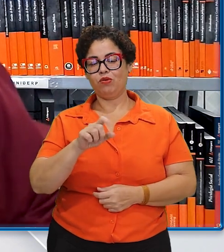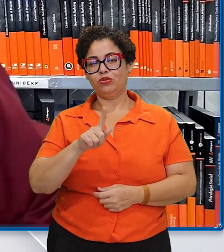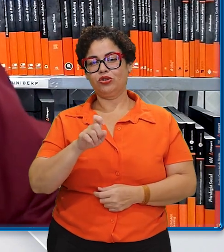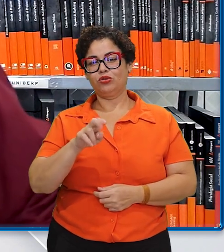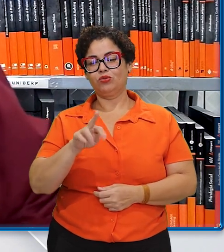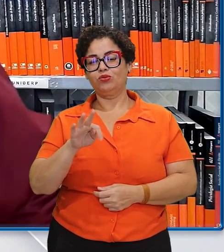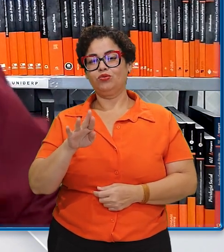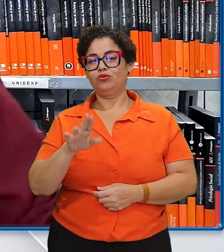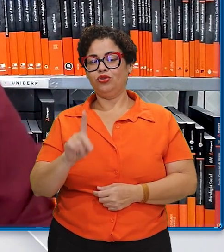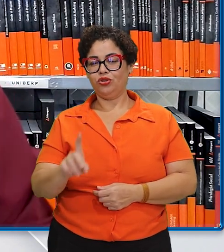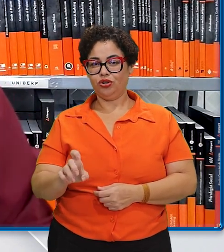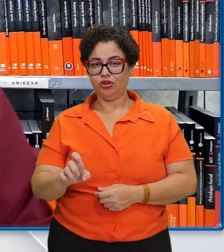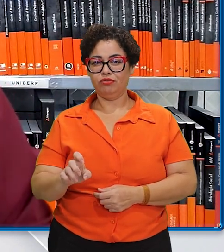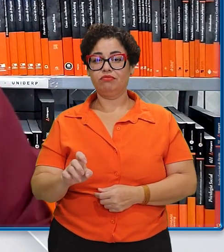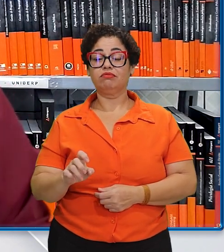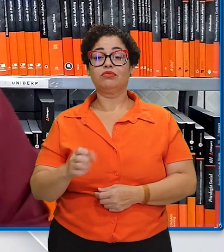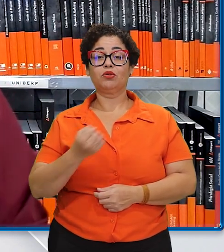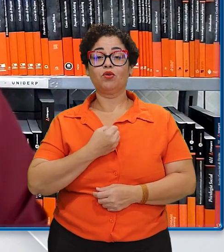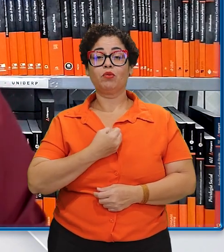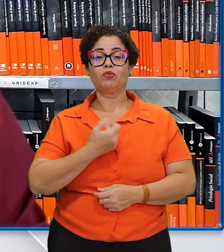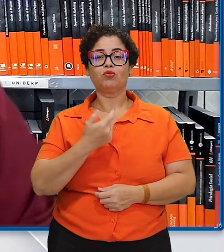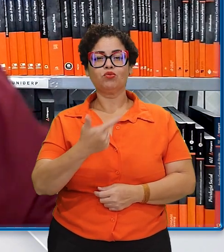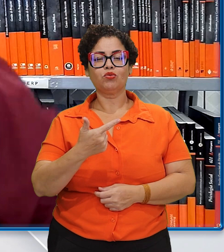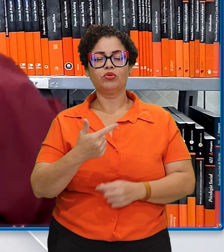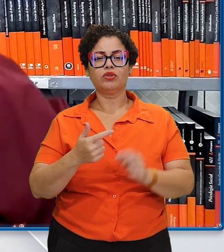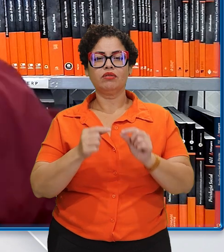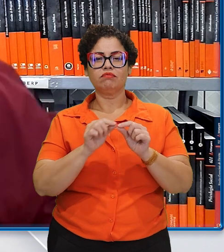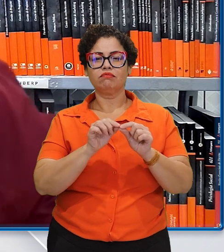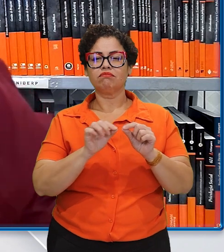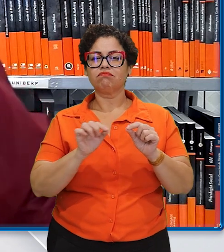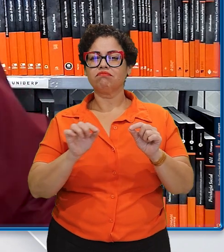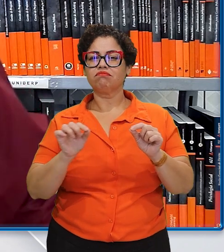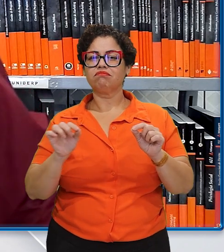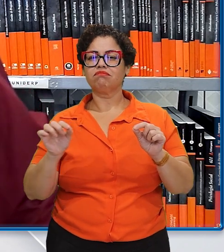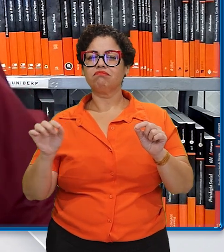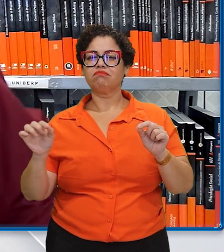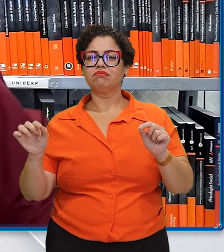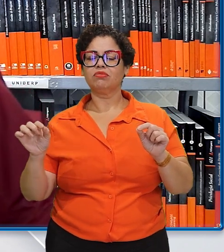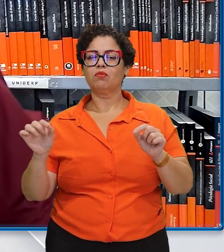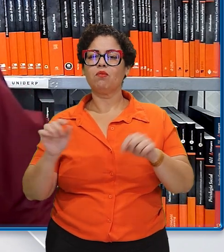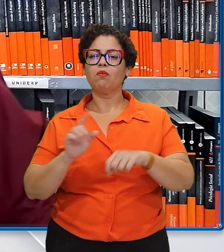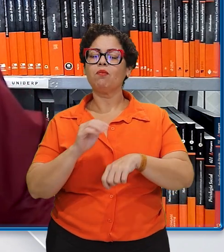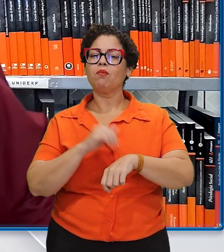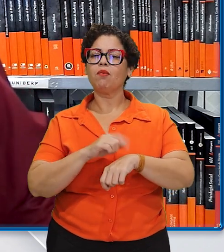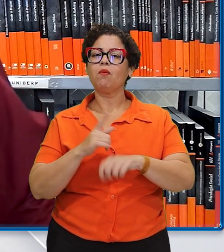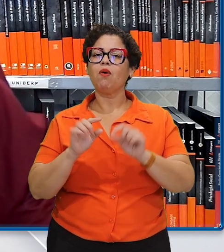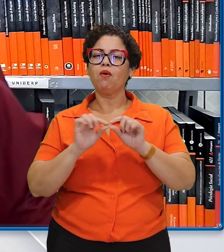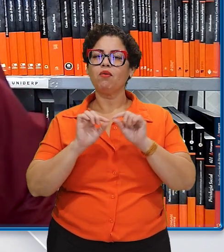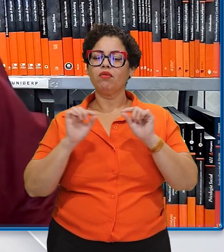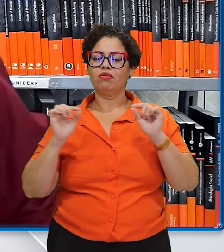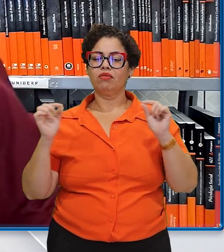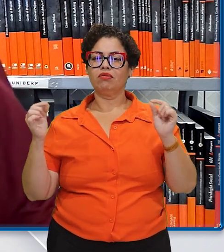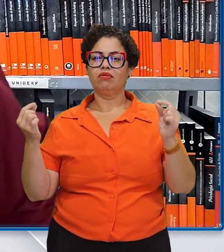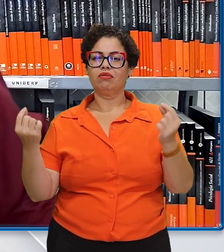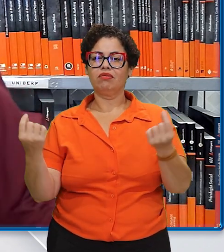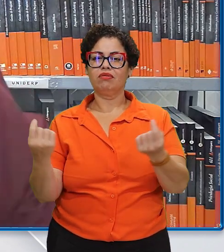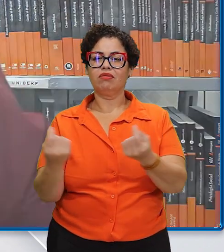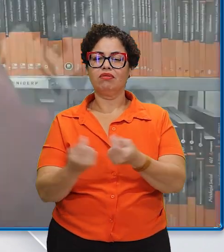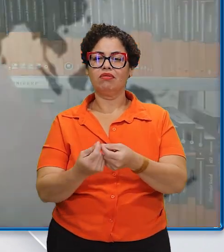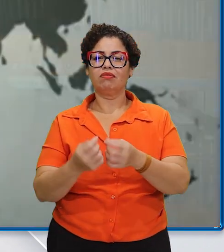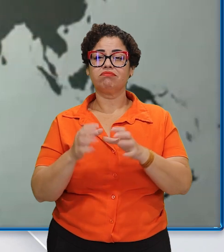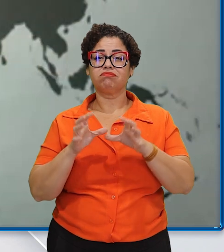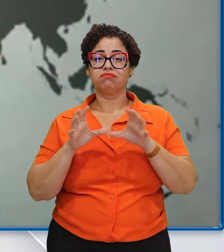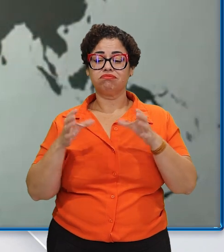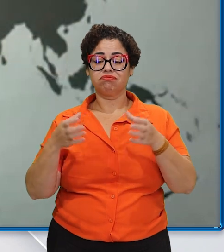número 2, longitude é a distância em graus de um ponto qualquer da Terra ao meridiano principal, que é o meridiano de